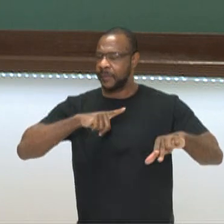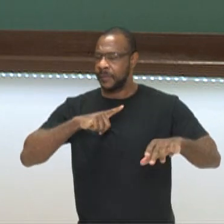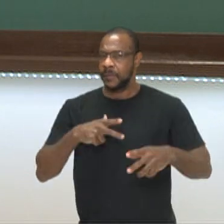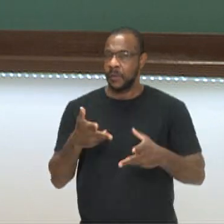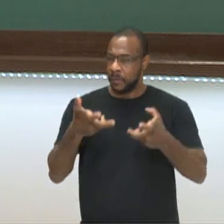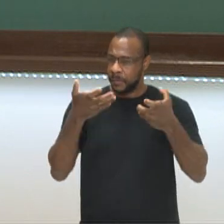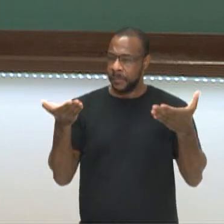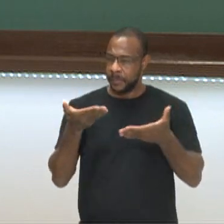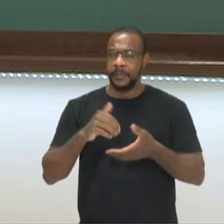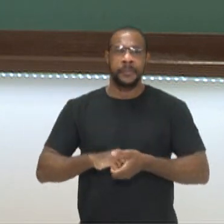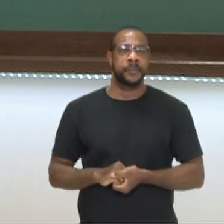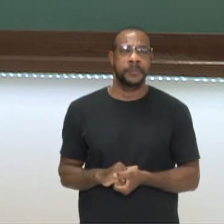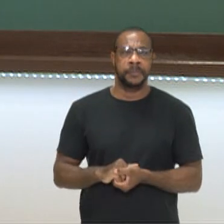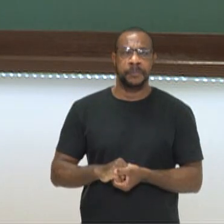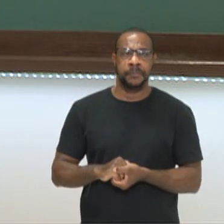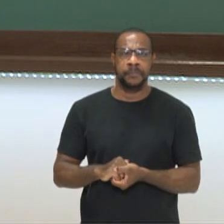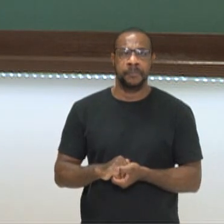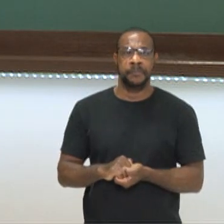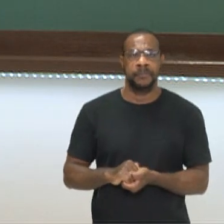você vai ver. Vamos lá?